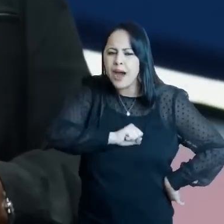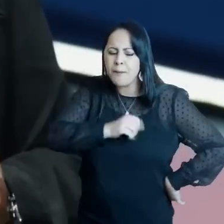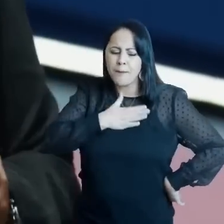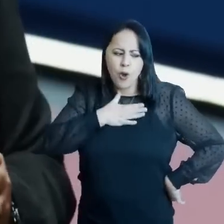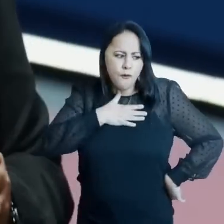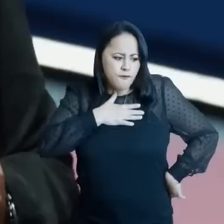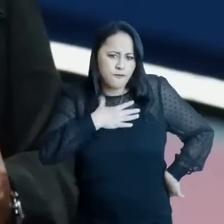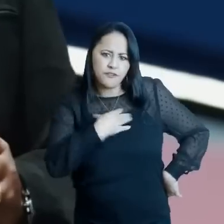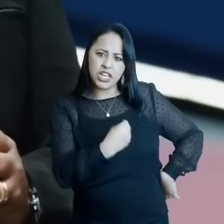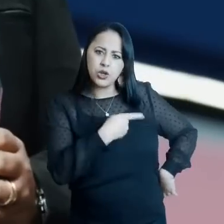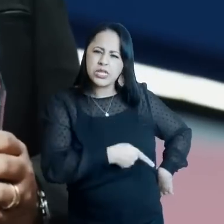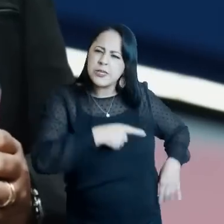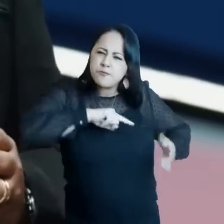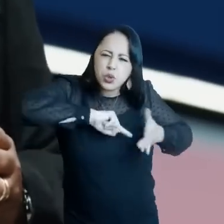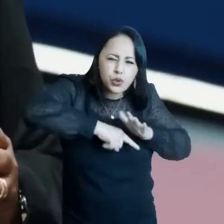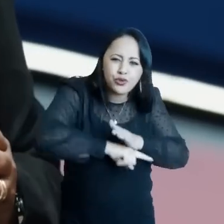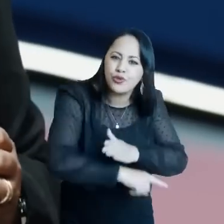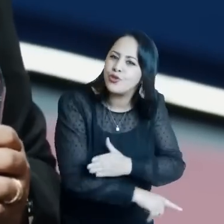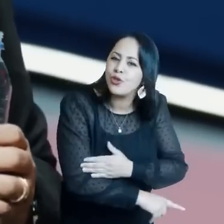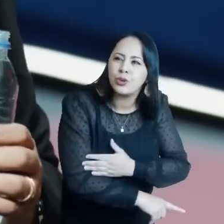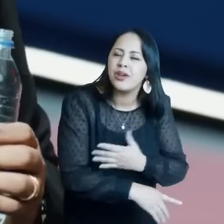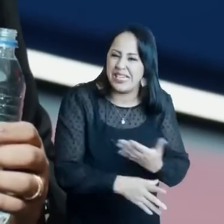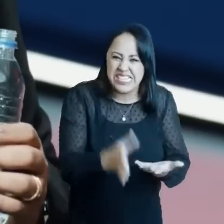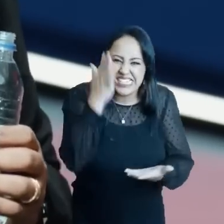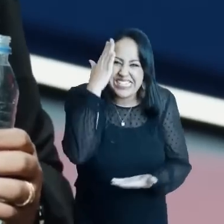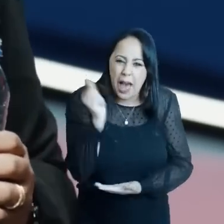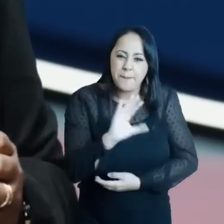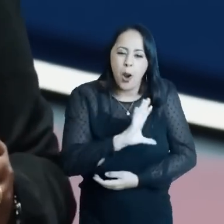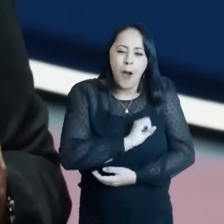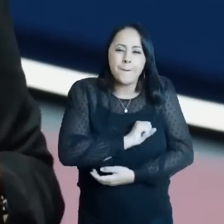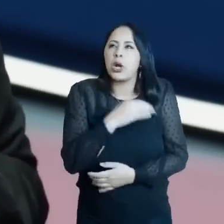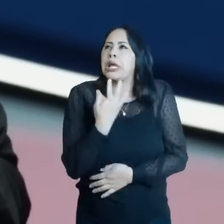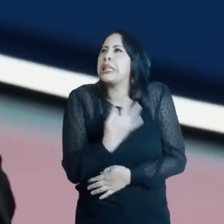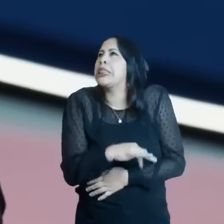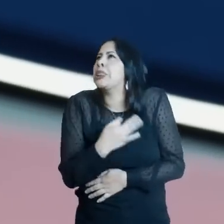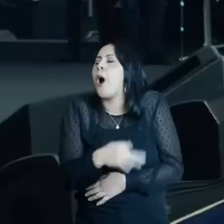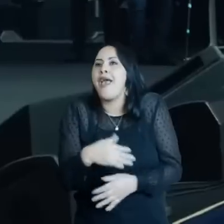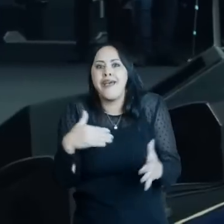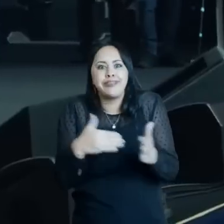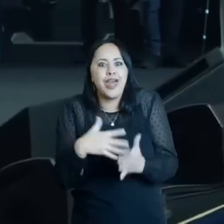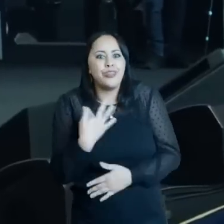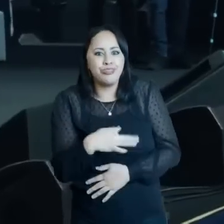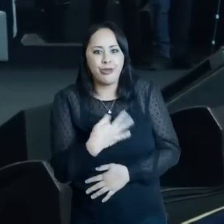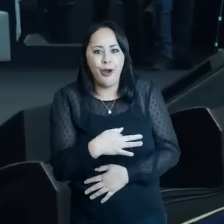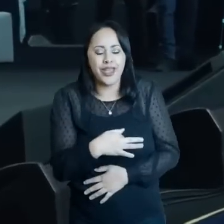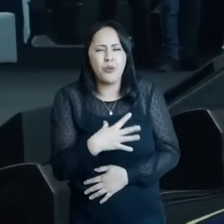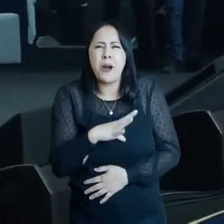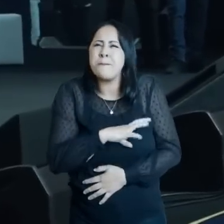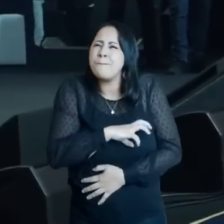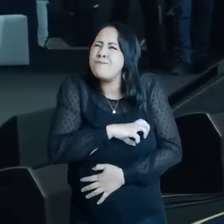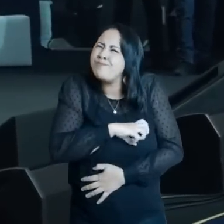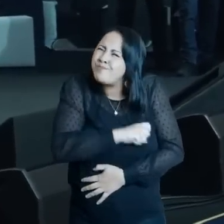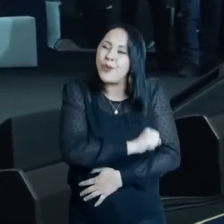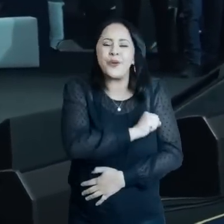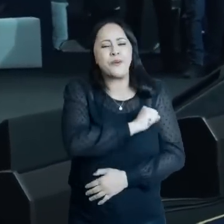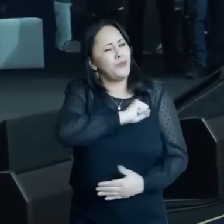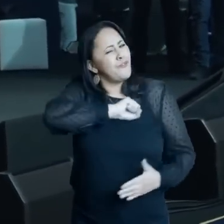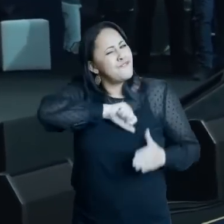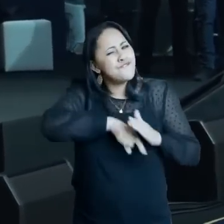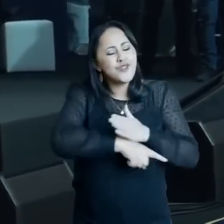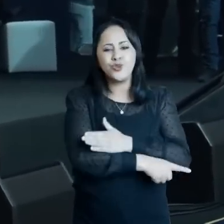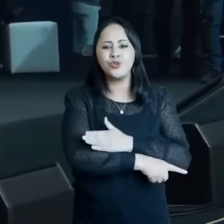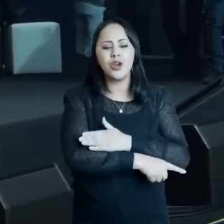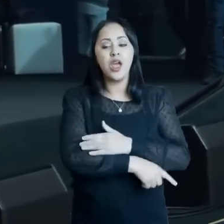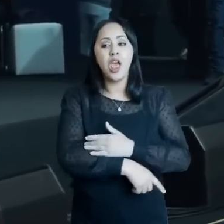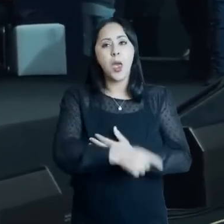com essa intensidade, com essa dor, sabe aquele amor que dói até hoje, um amor que dói, eu falei assim, nossa, se